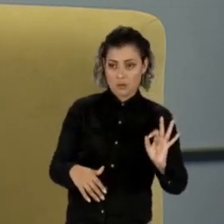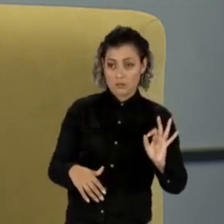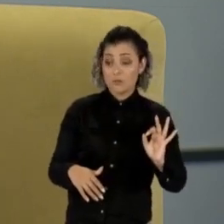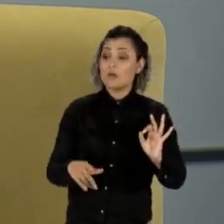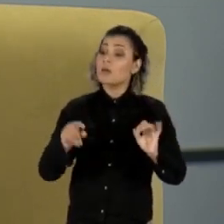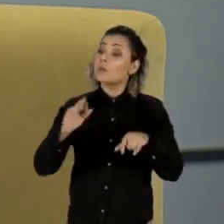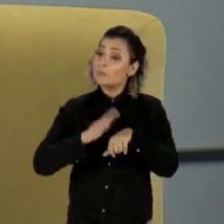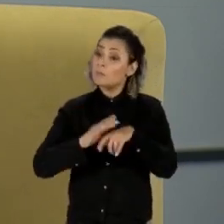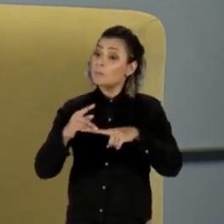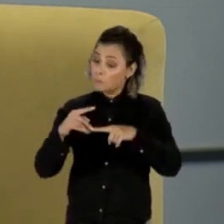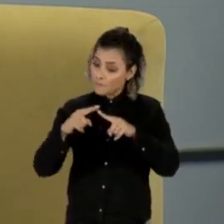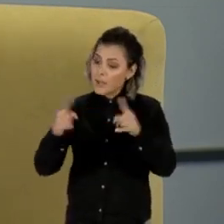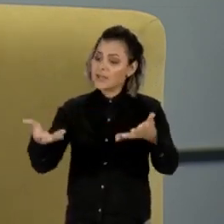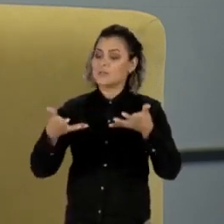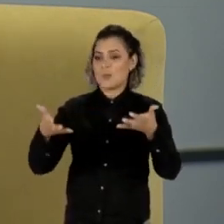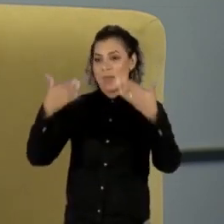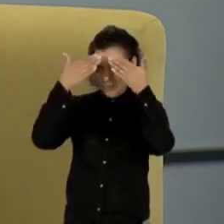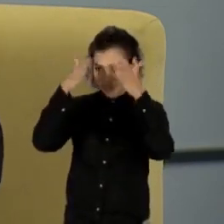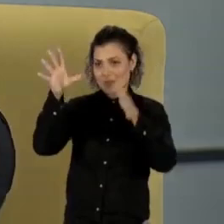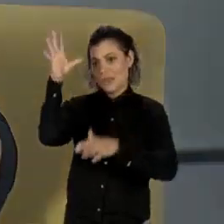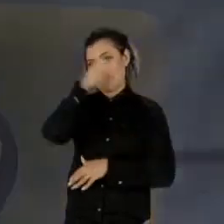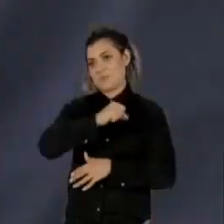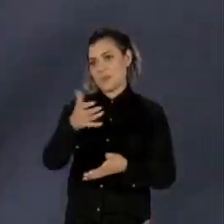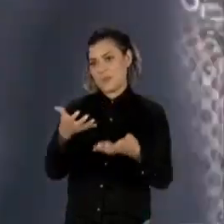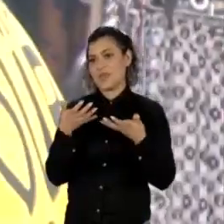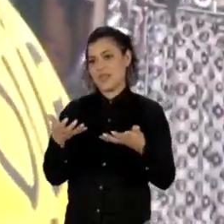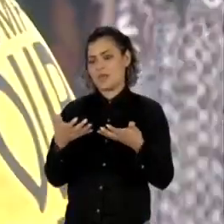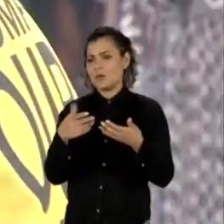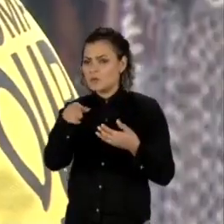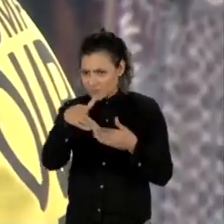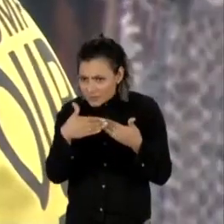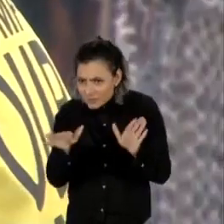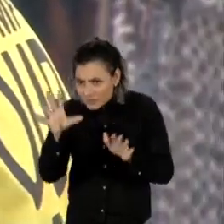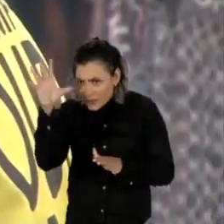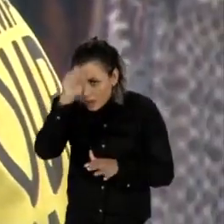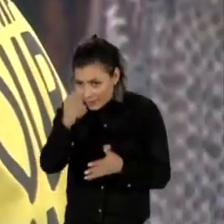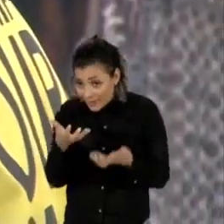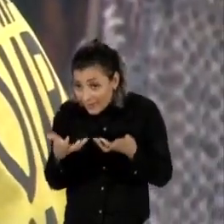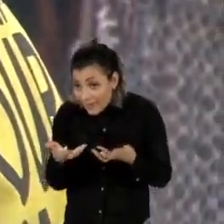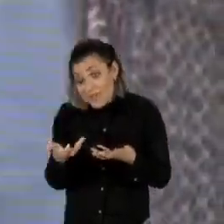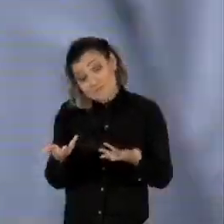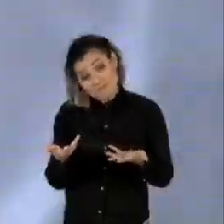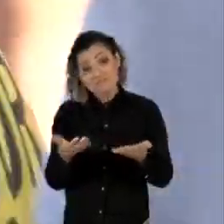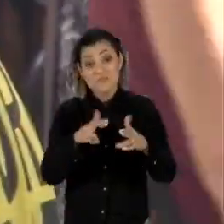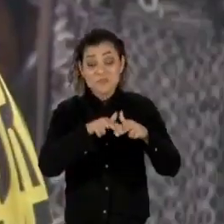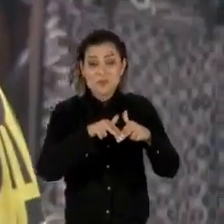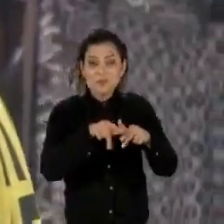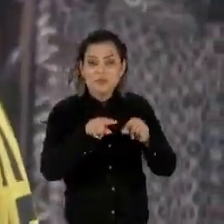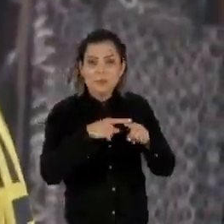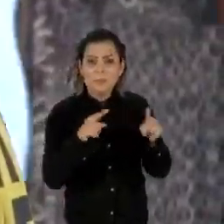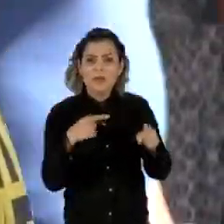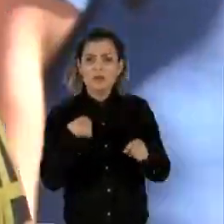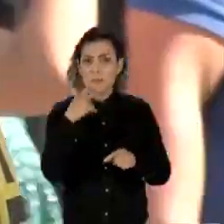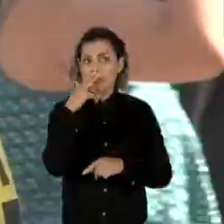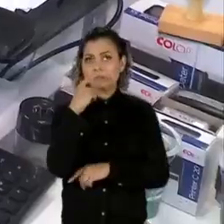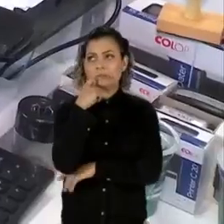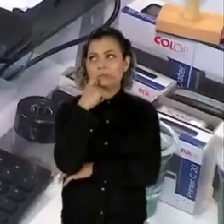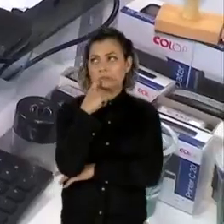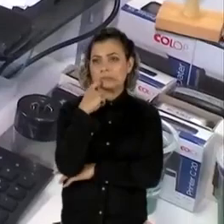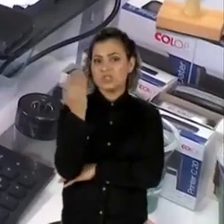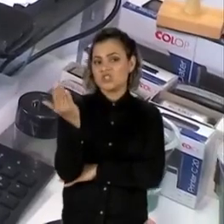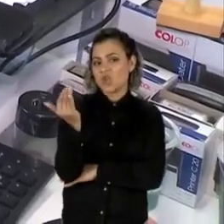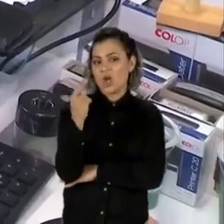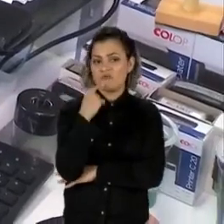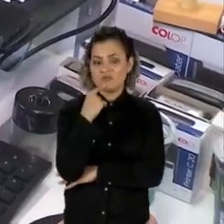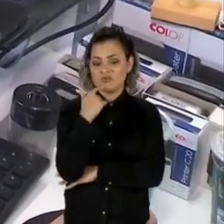está disponível para aprender como é que se está disponível aprender e também não ir com aquela um é mais jovem